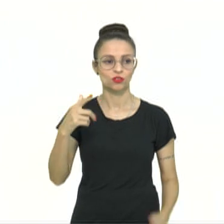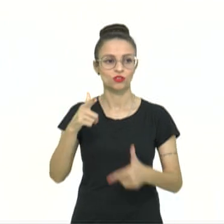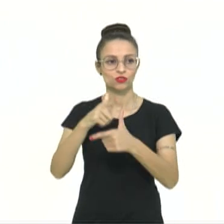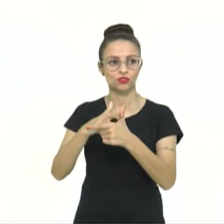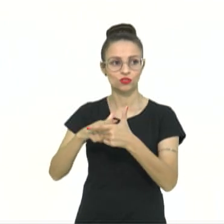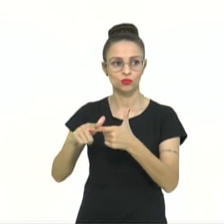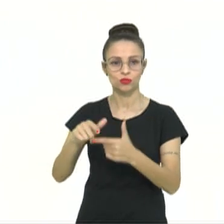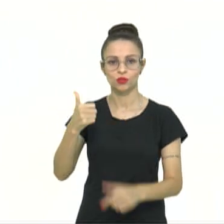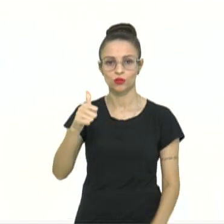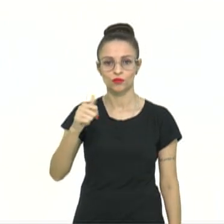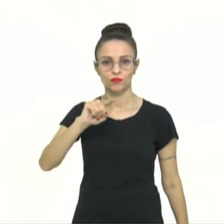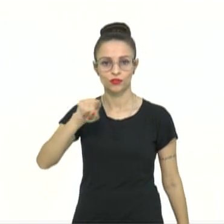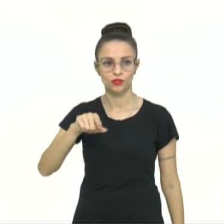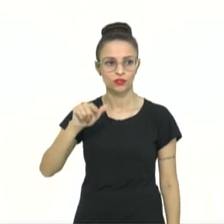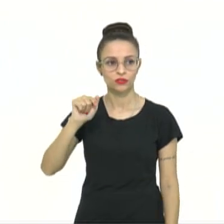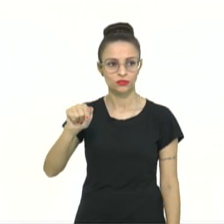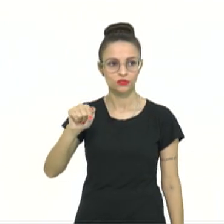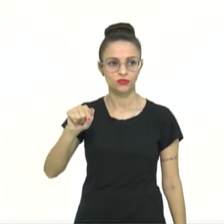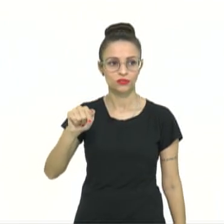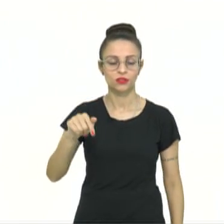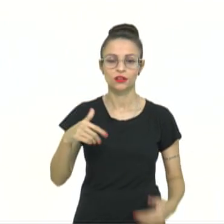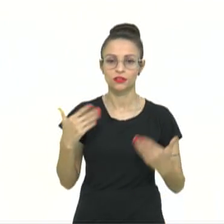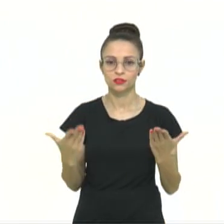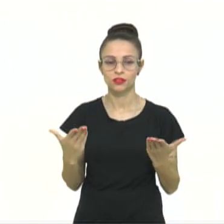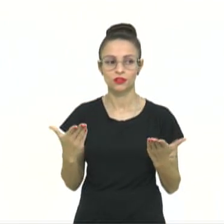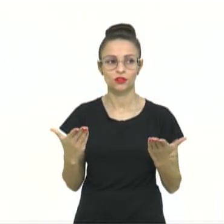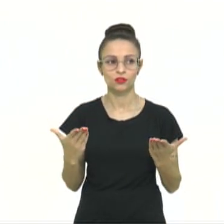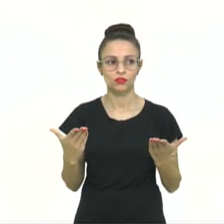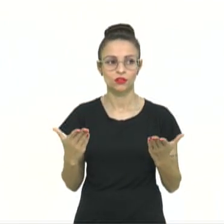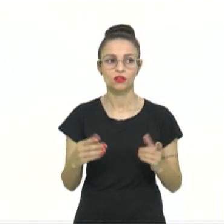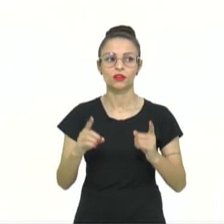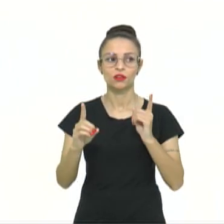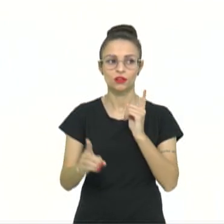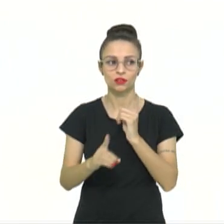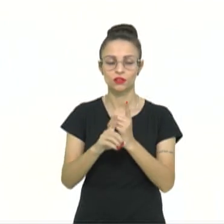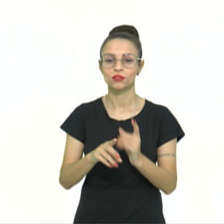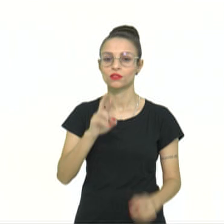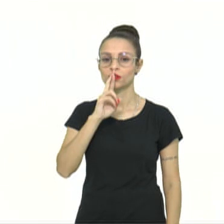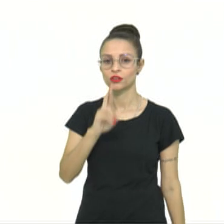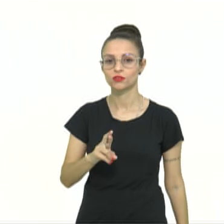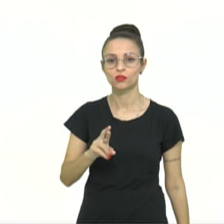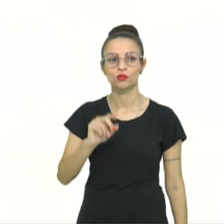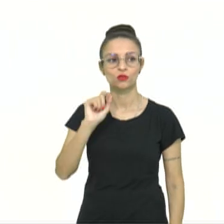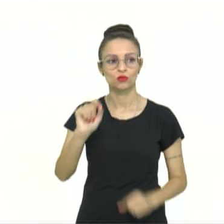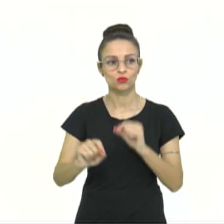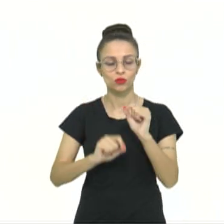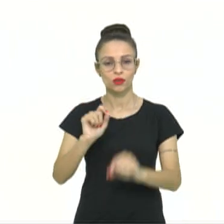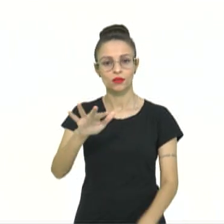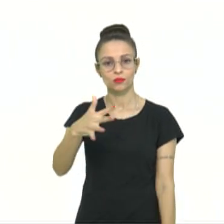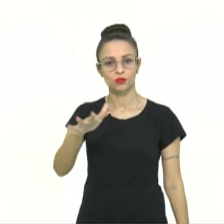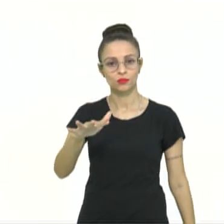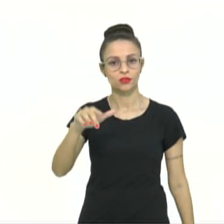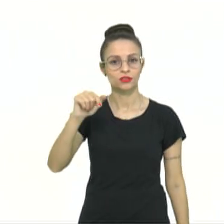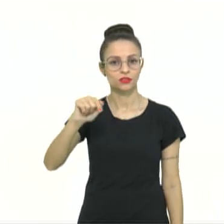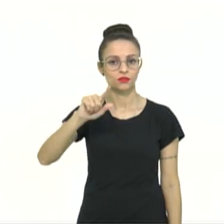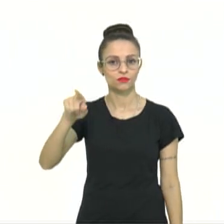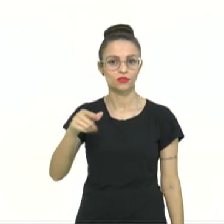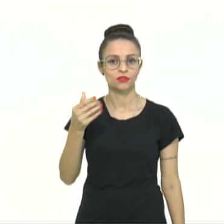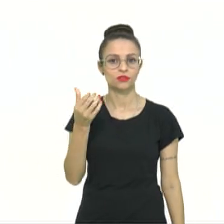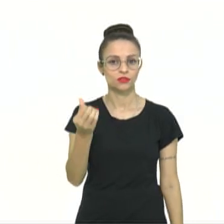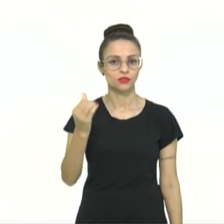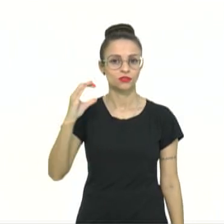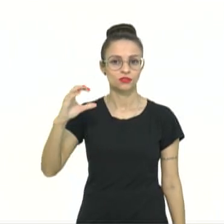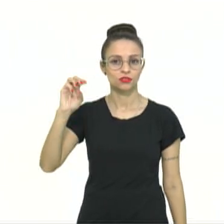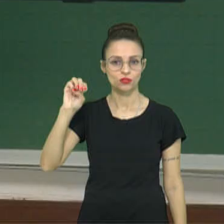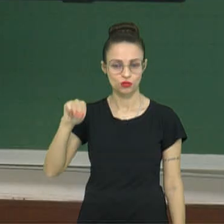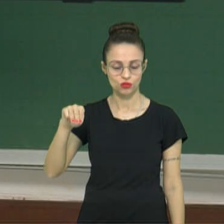88,74 dividido por 11,7. Então, eu cheguei num resultado de aproximadamente